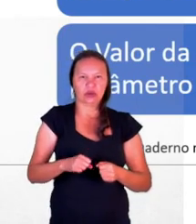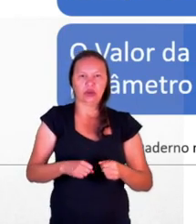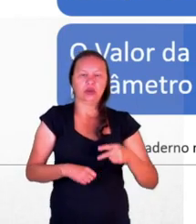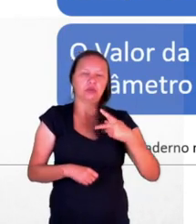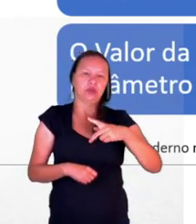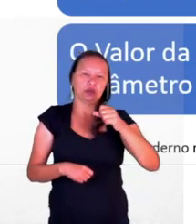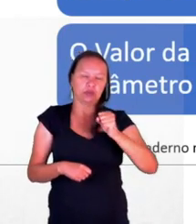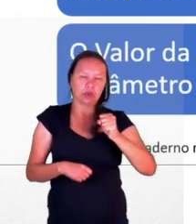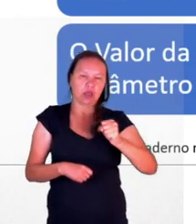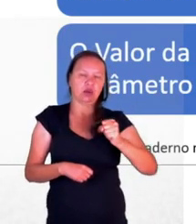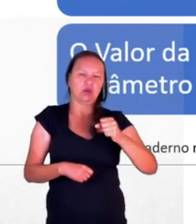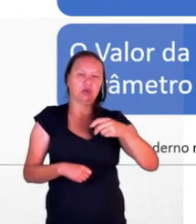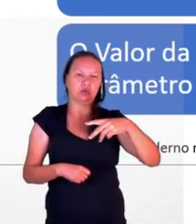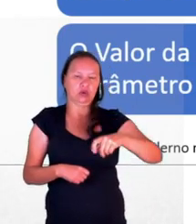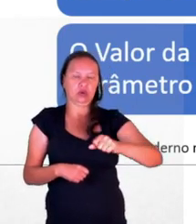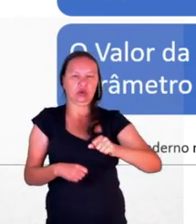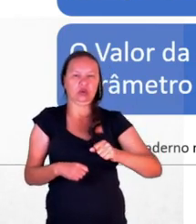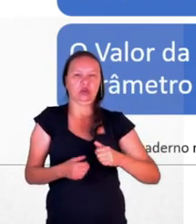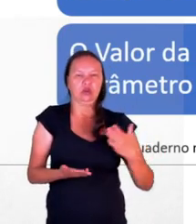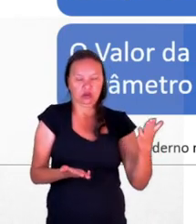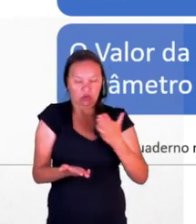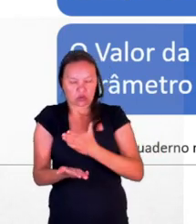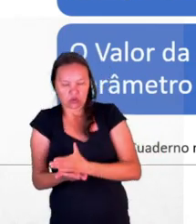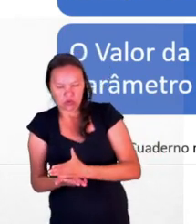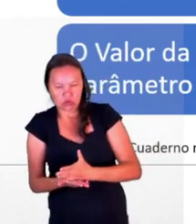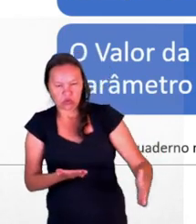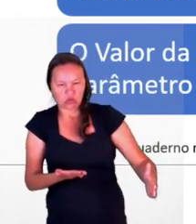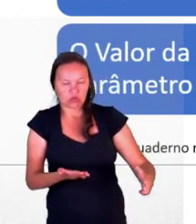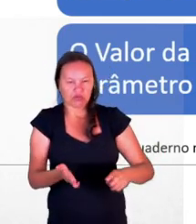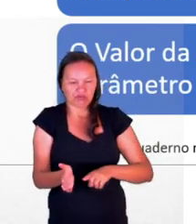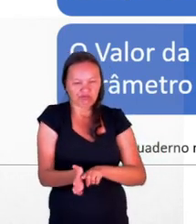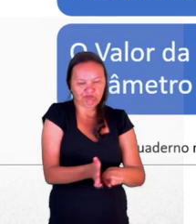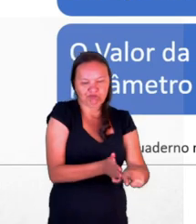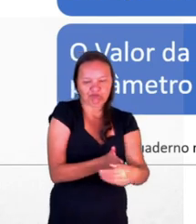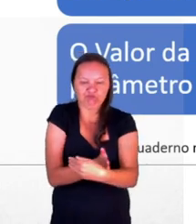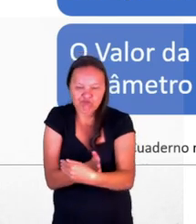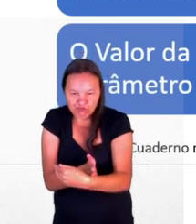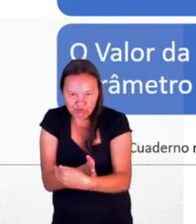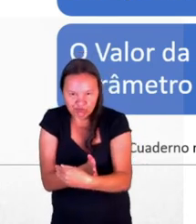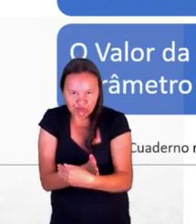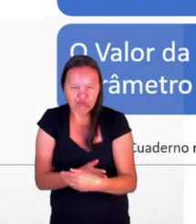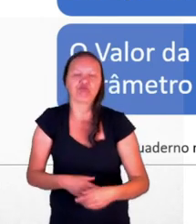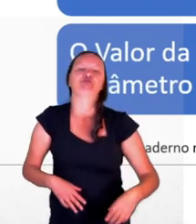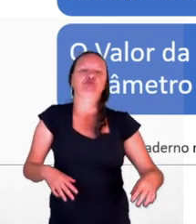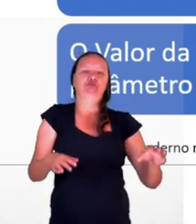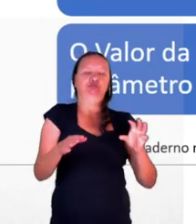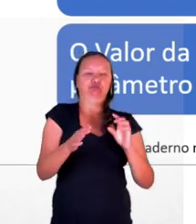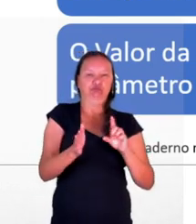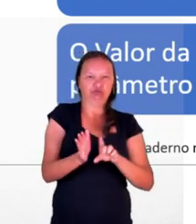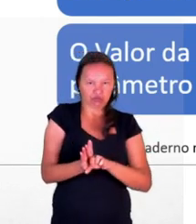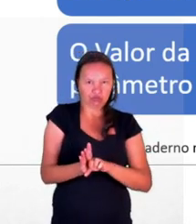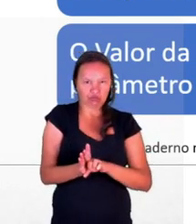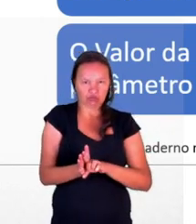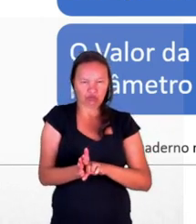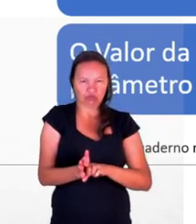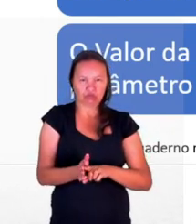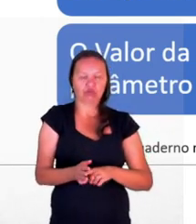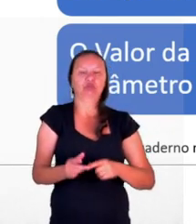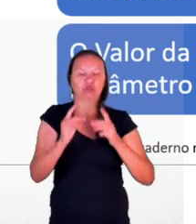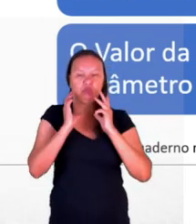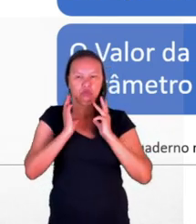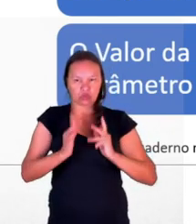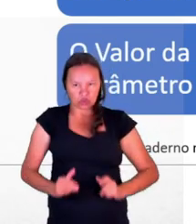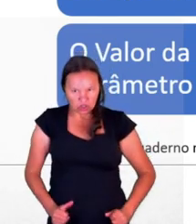Estadual que vá em sentido contrário ao sistema interamericano de direitos